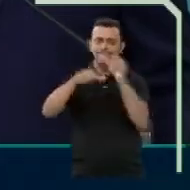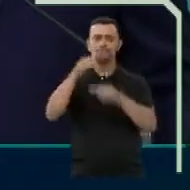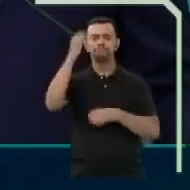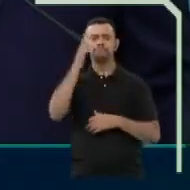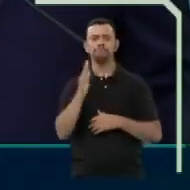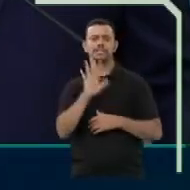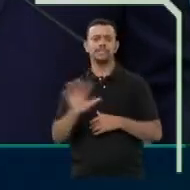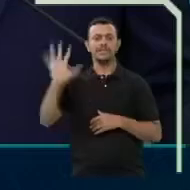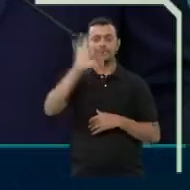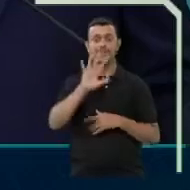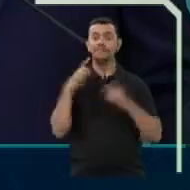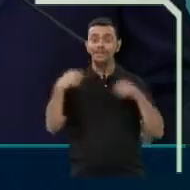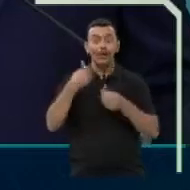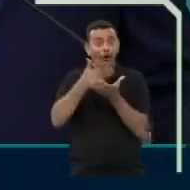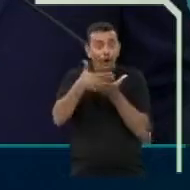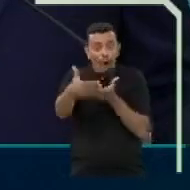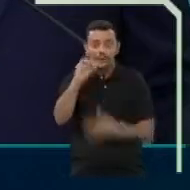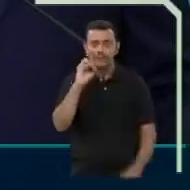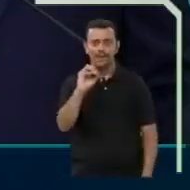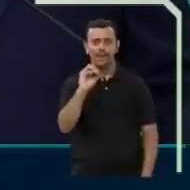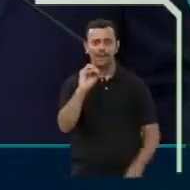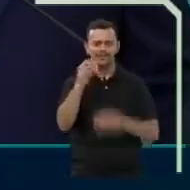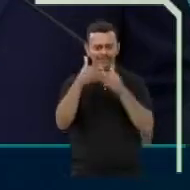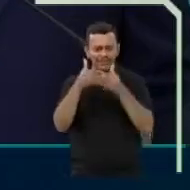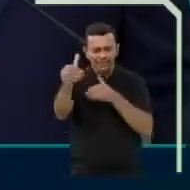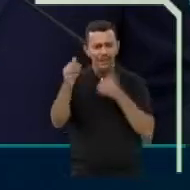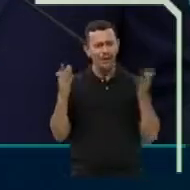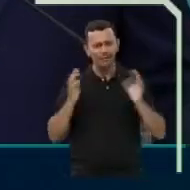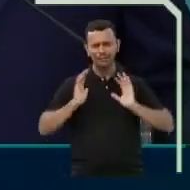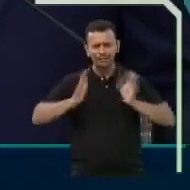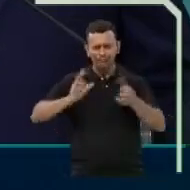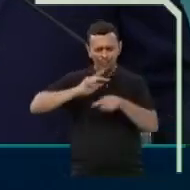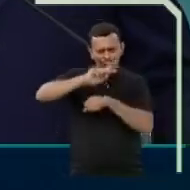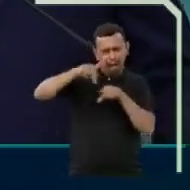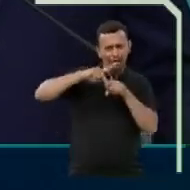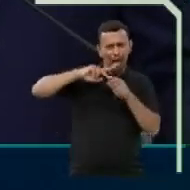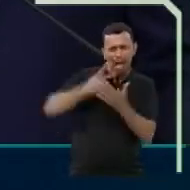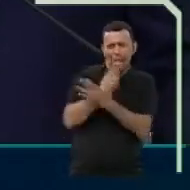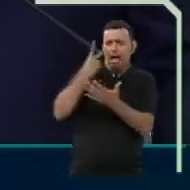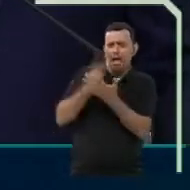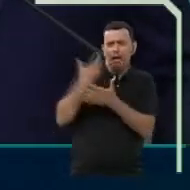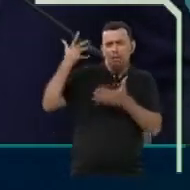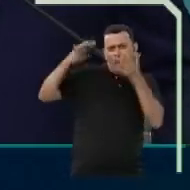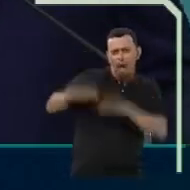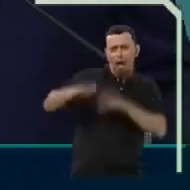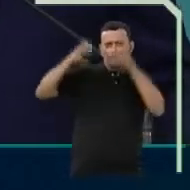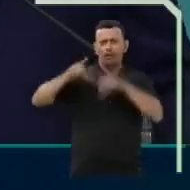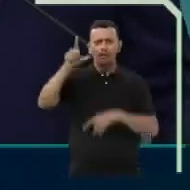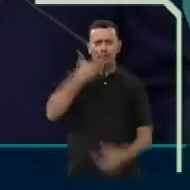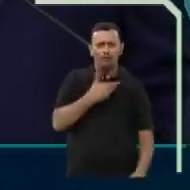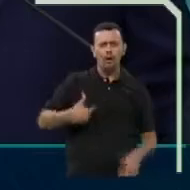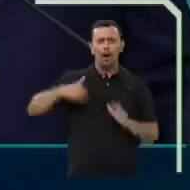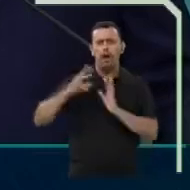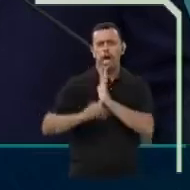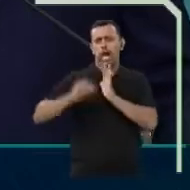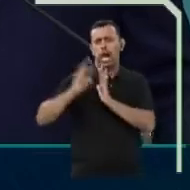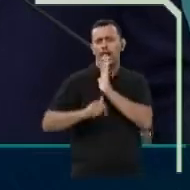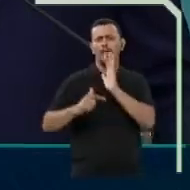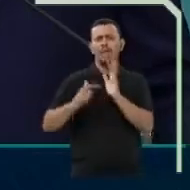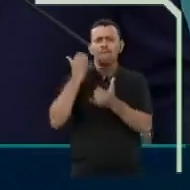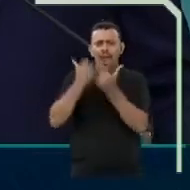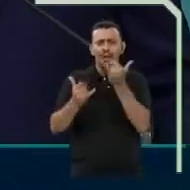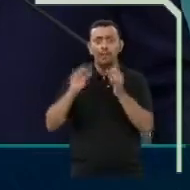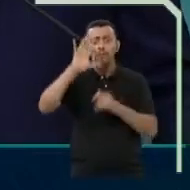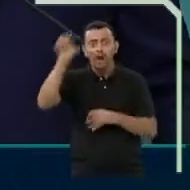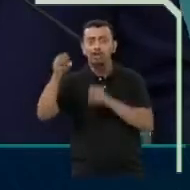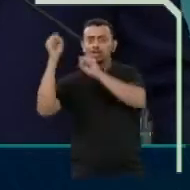o recomeço. Um país anarquizado por governos incompetentes e corruptos que jogaram na lama